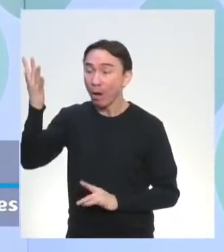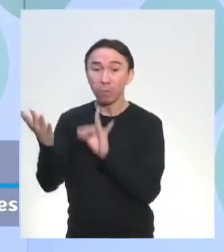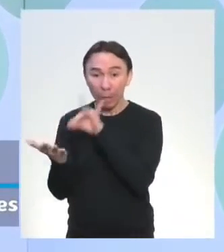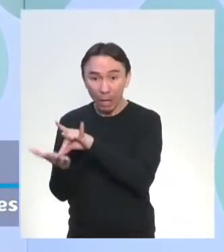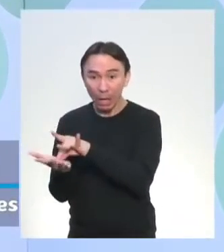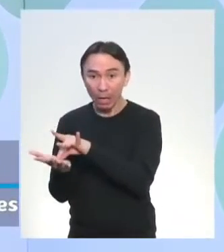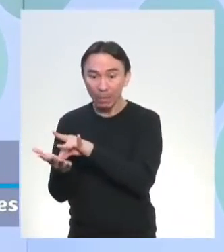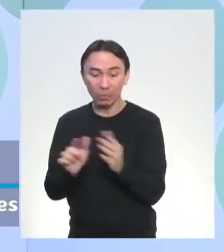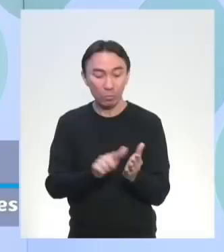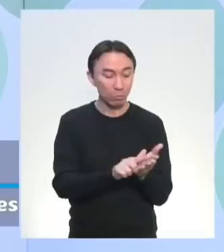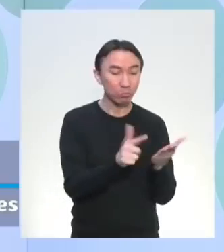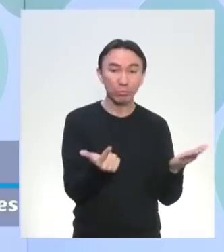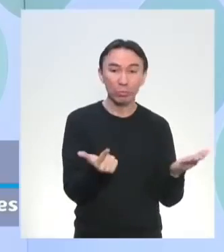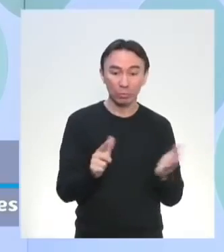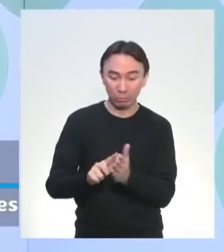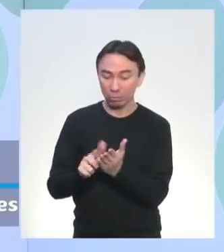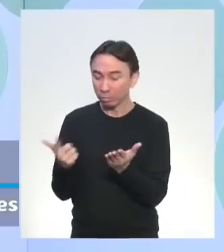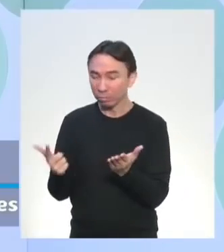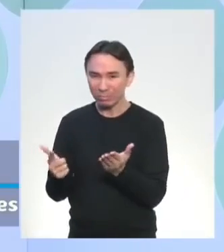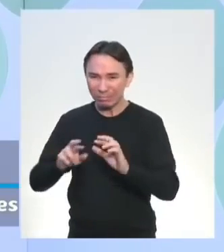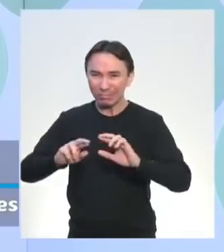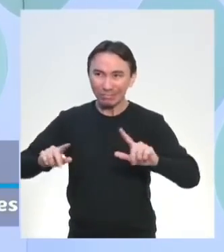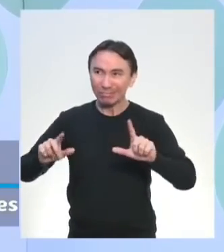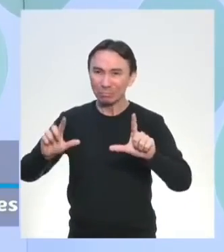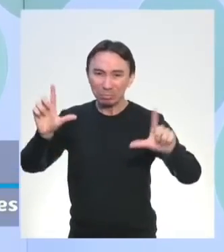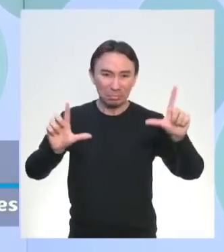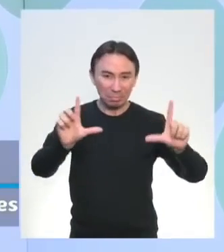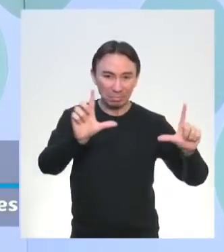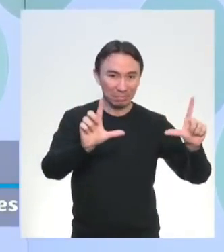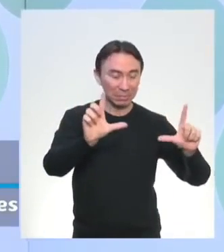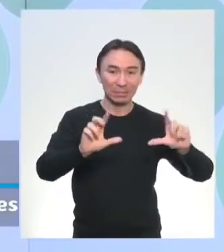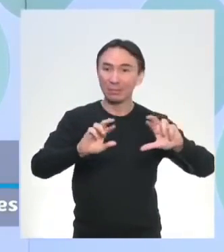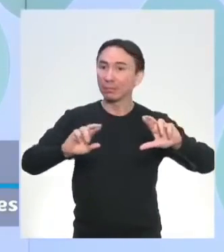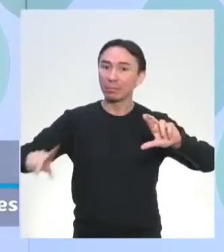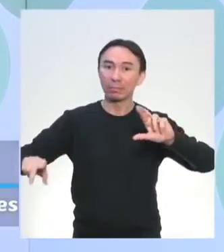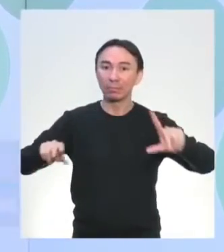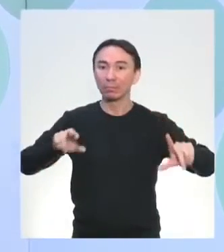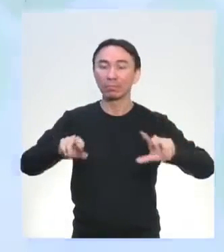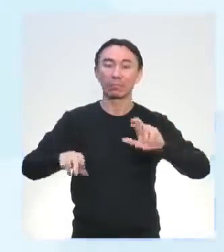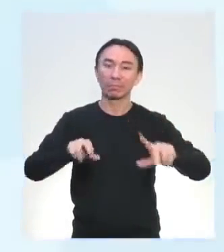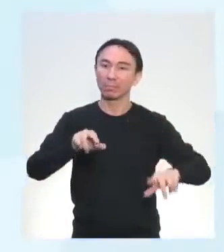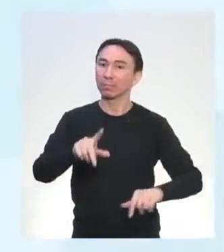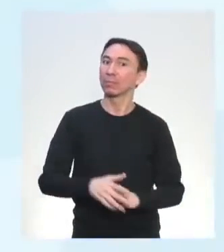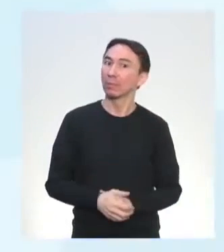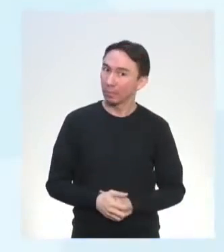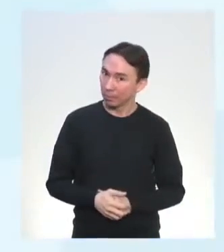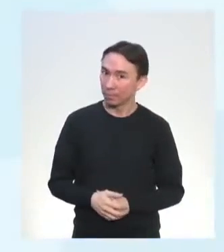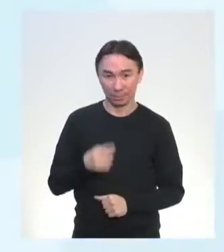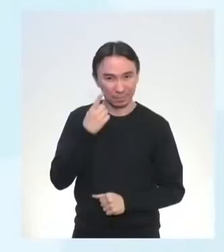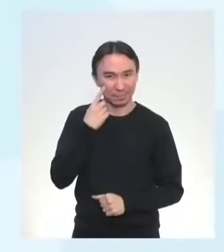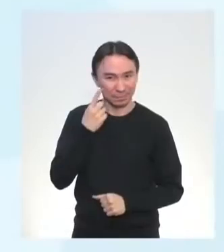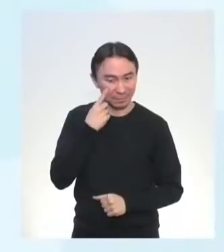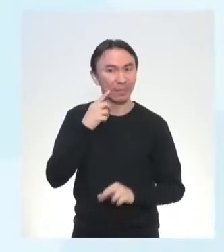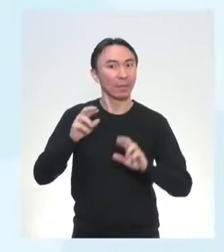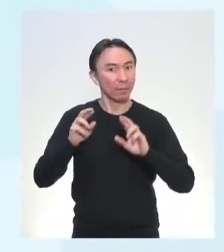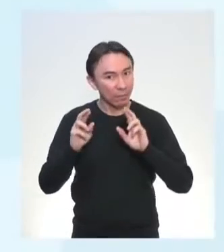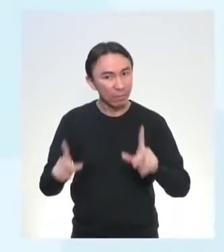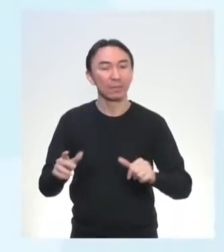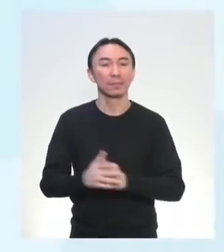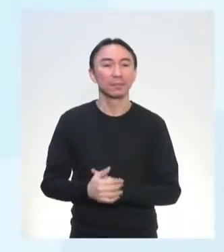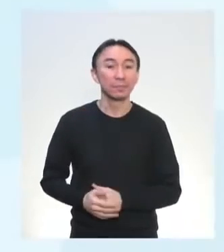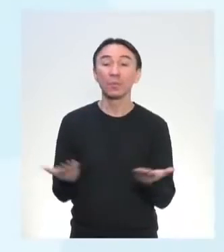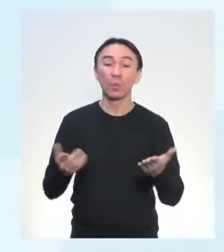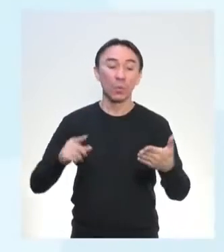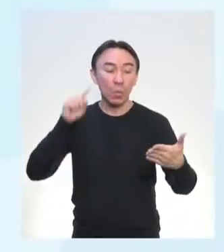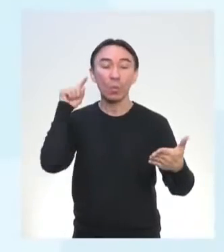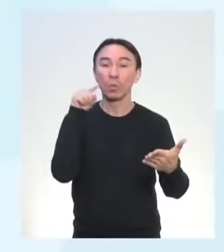sendo noticiado em veículos diferentes. Olha que isso faz muita diferença, viu? Vamos aos objetivos da aula? Comparar a forma